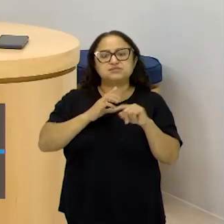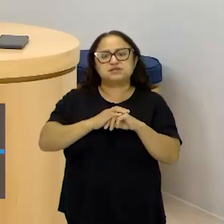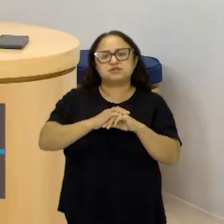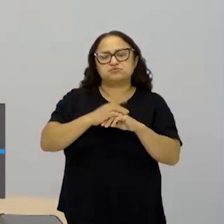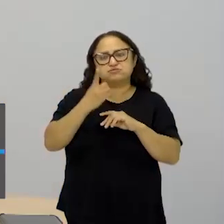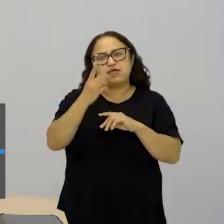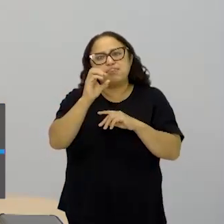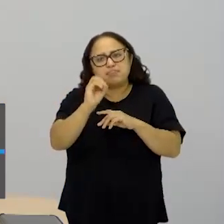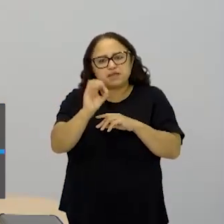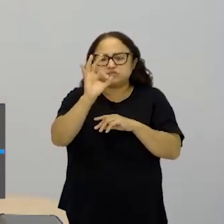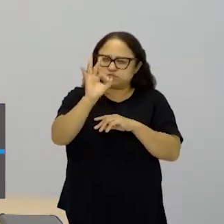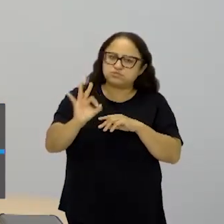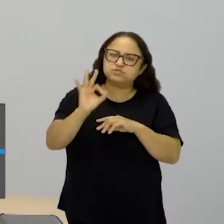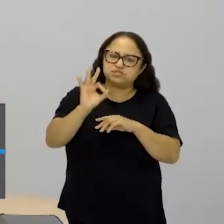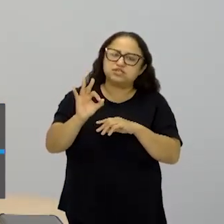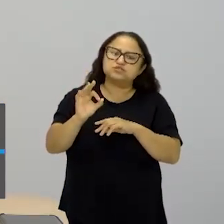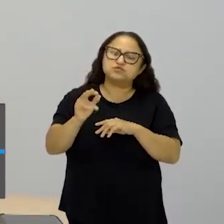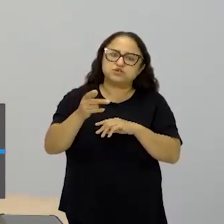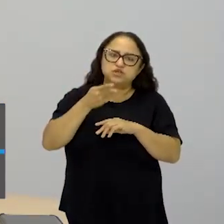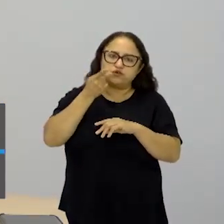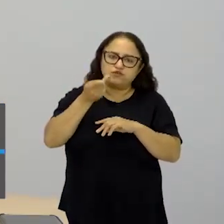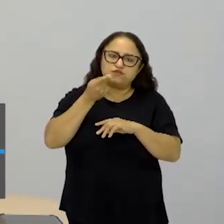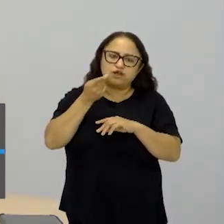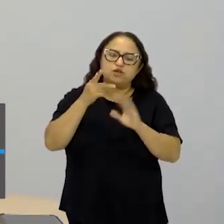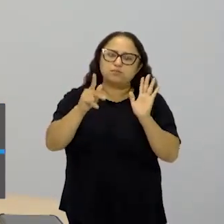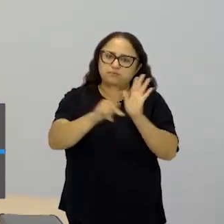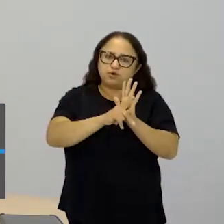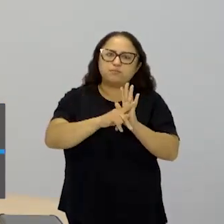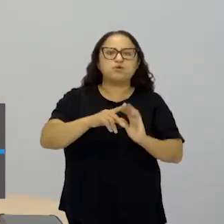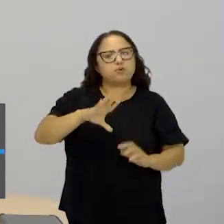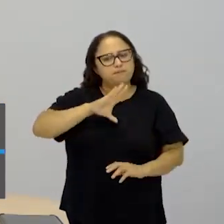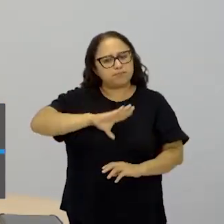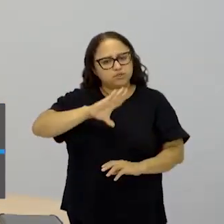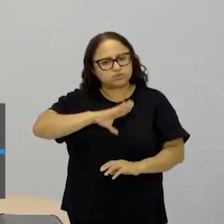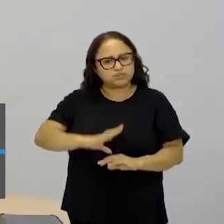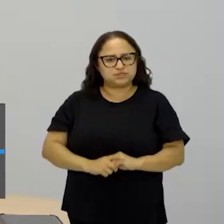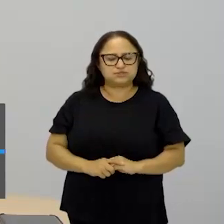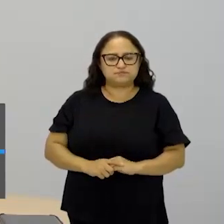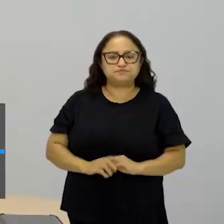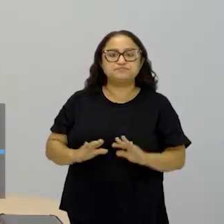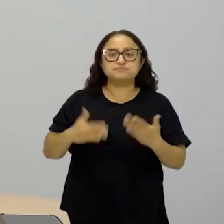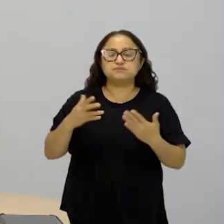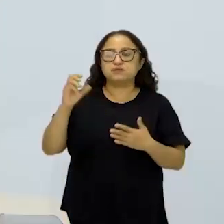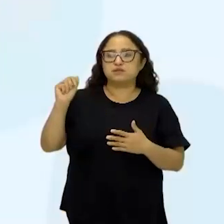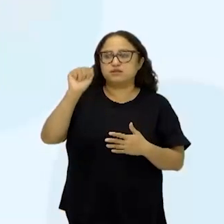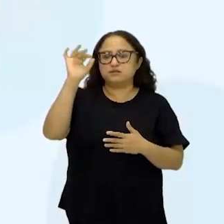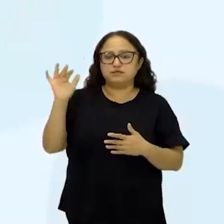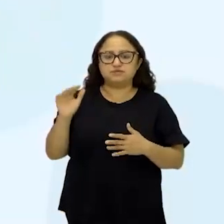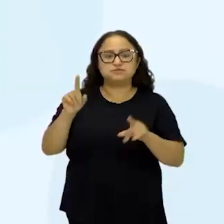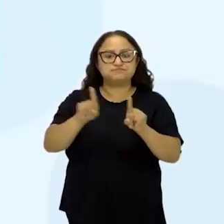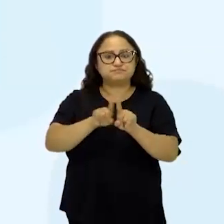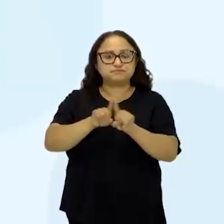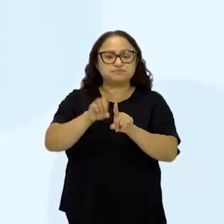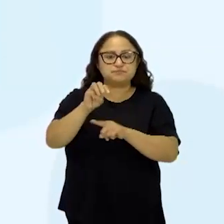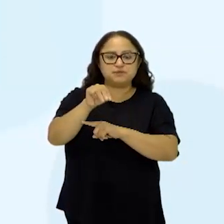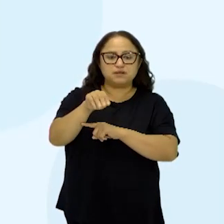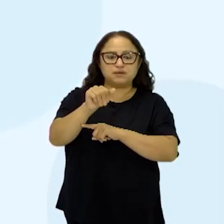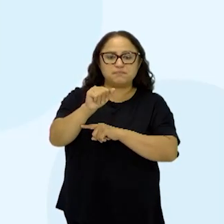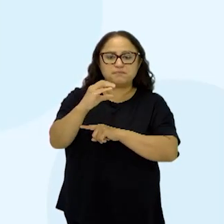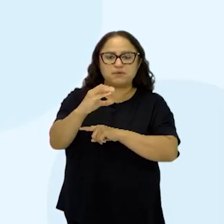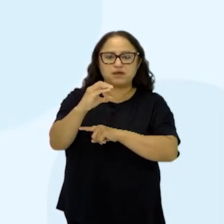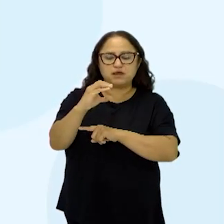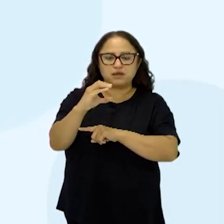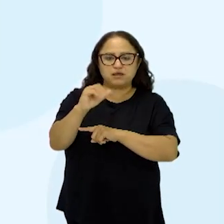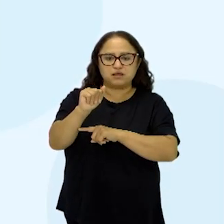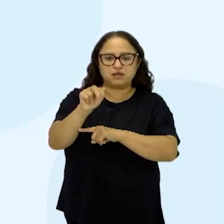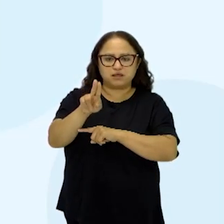tenho 10%, por isso que eu também tenho língua oficial portuguesa. Então, esse está na Ásia. E Macau, que é muito interessante, né? Que